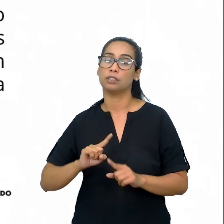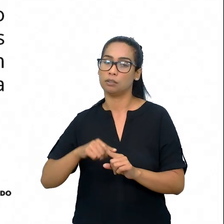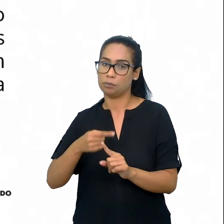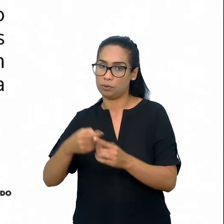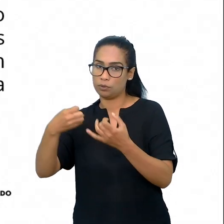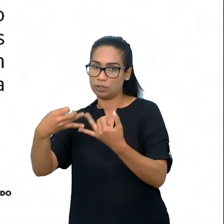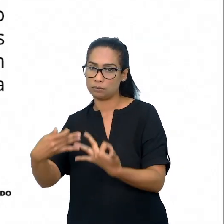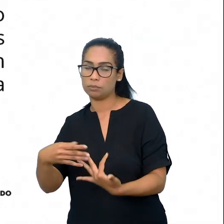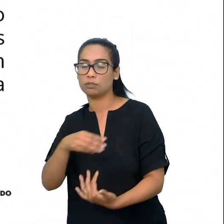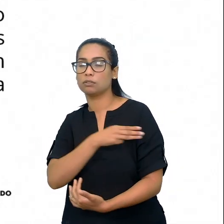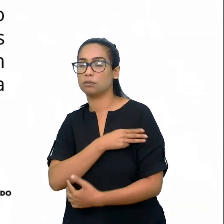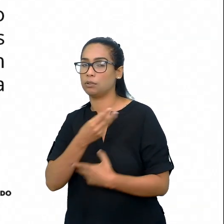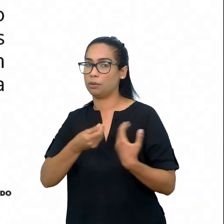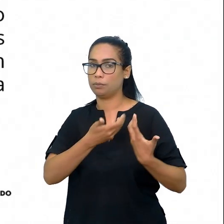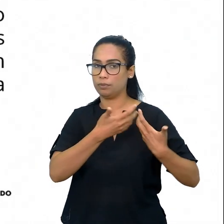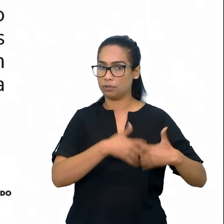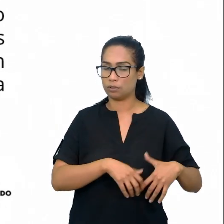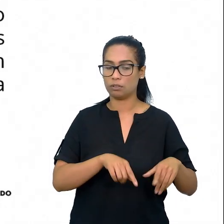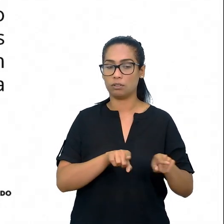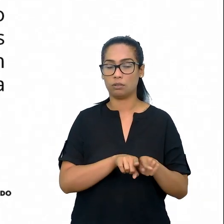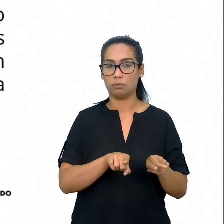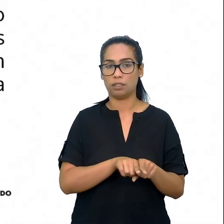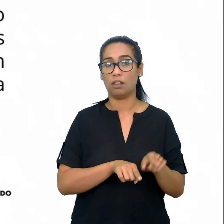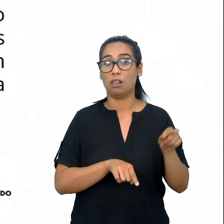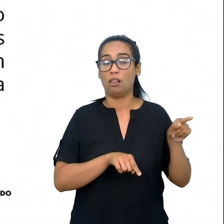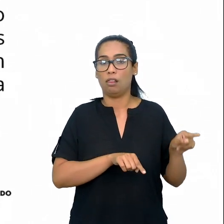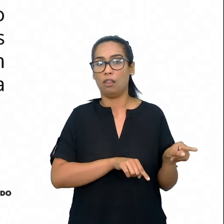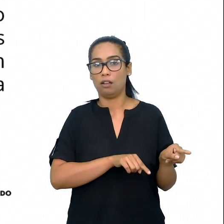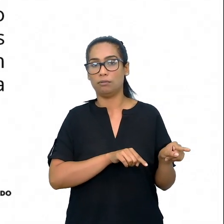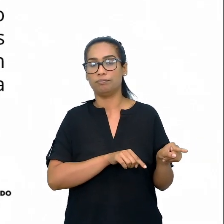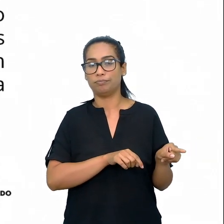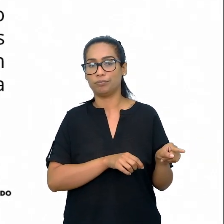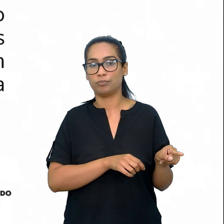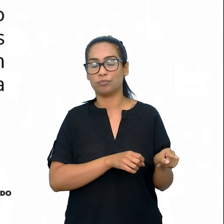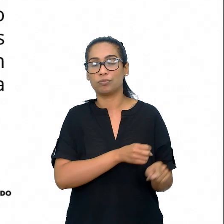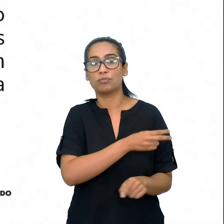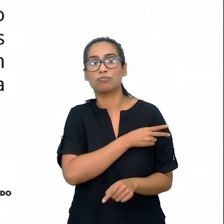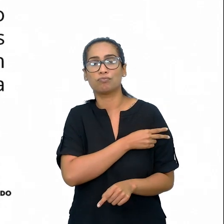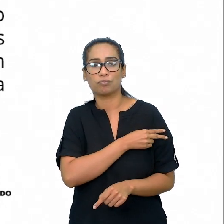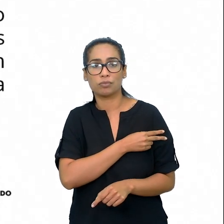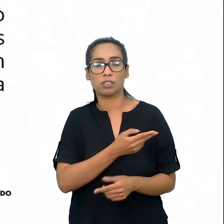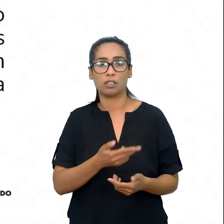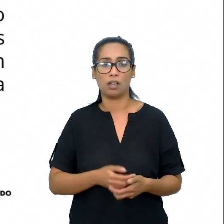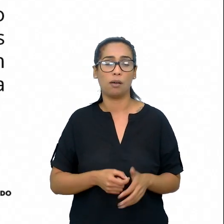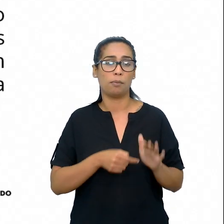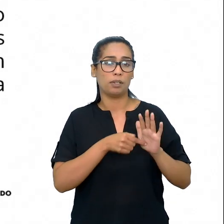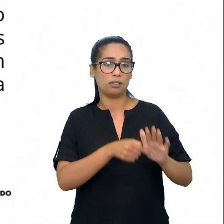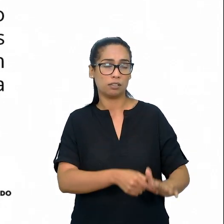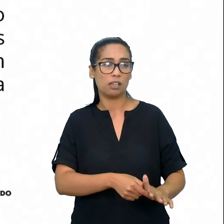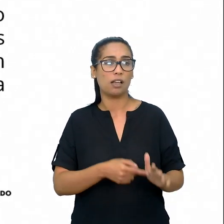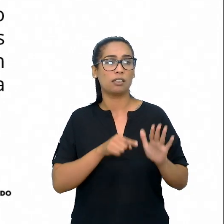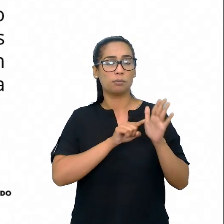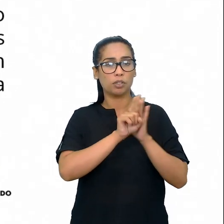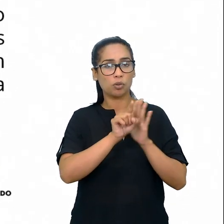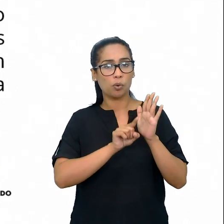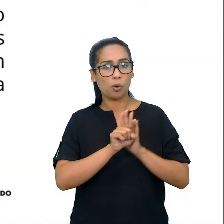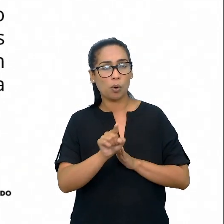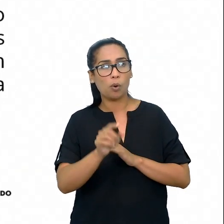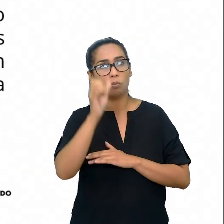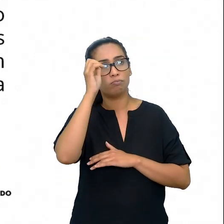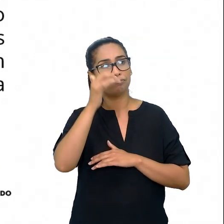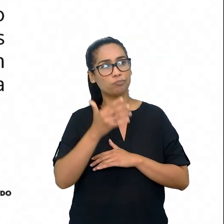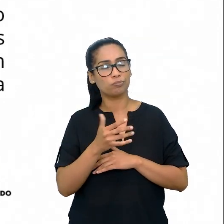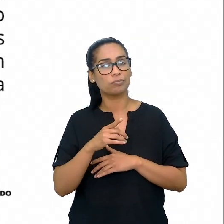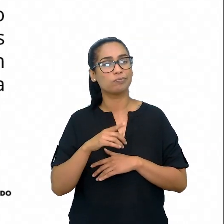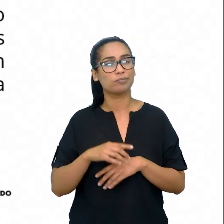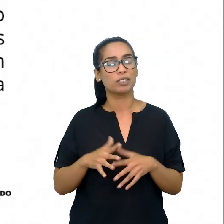Que já no ensino fundamental, já se apresentam questões, problemas com uma certa